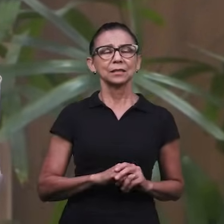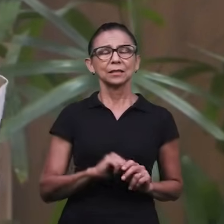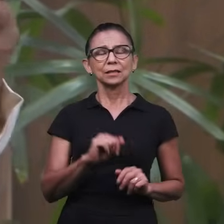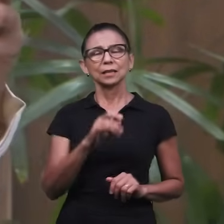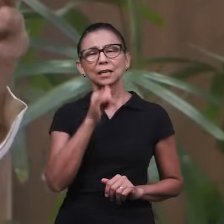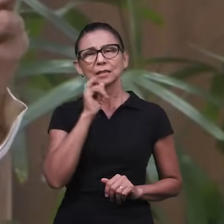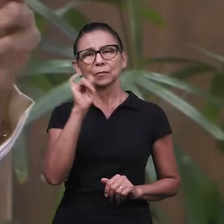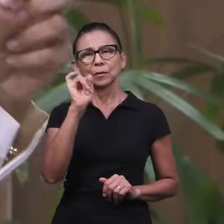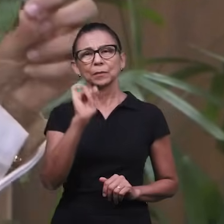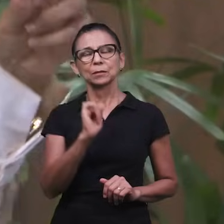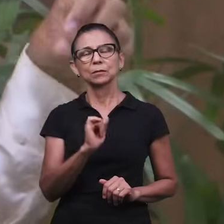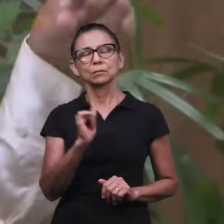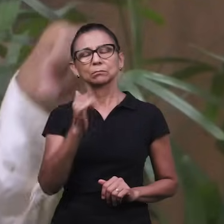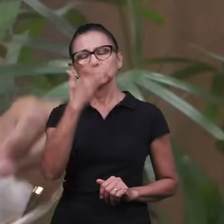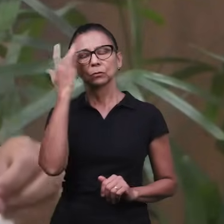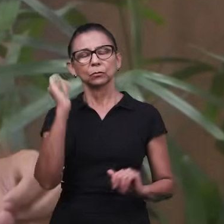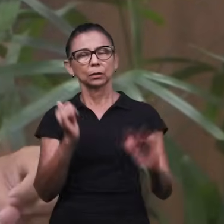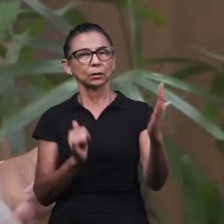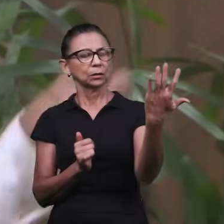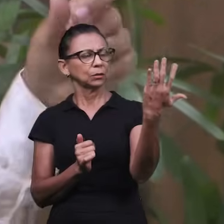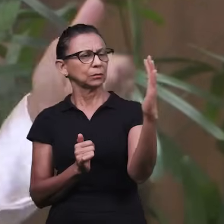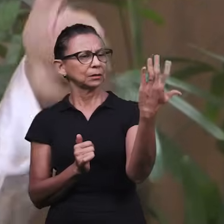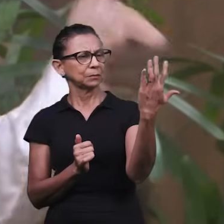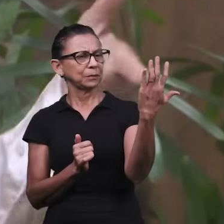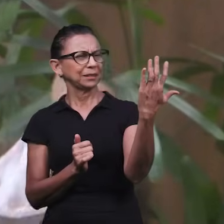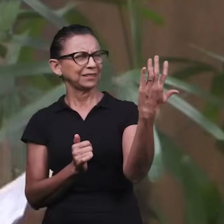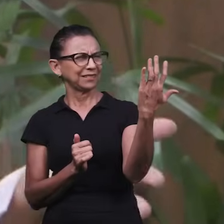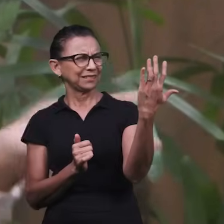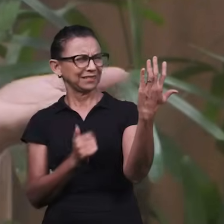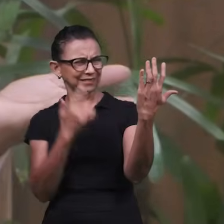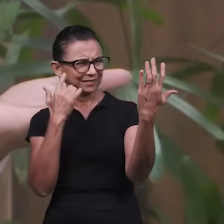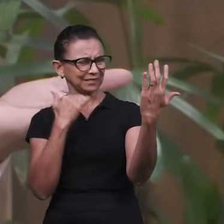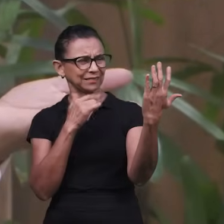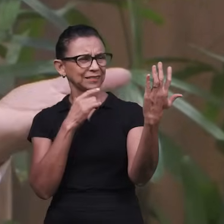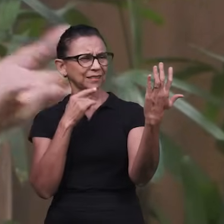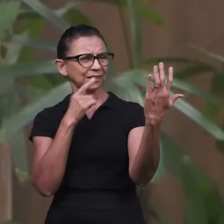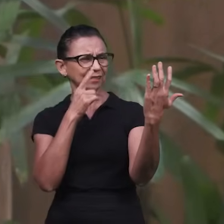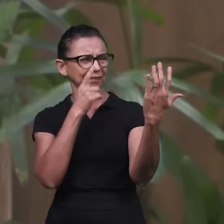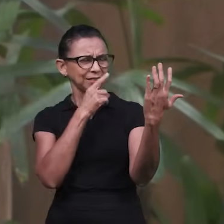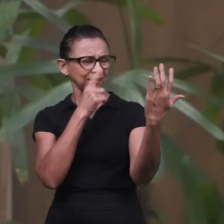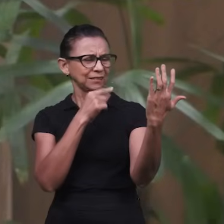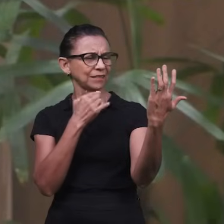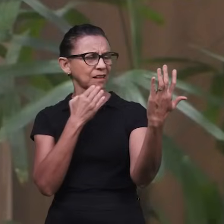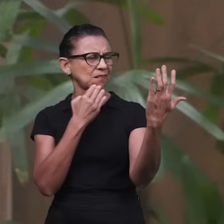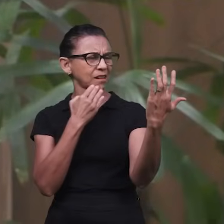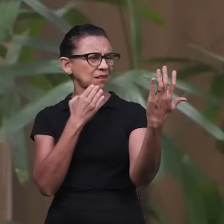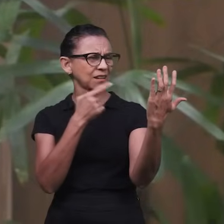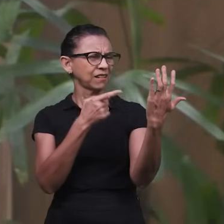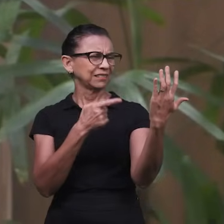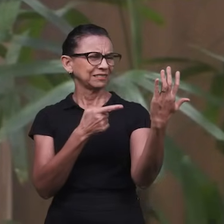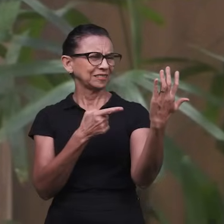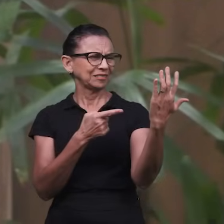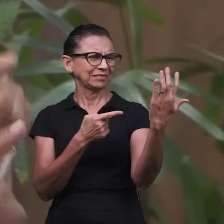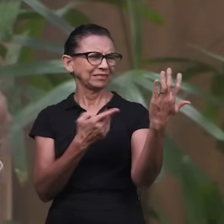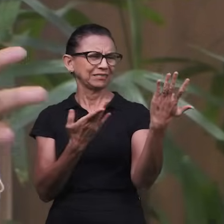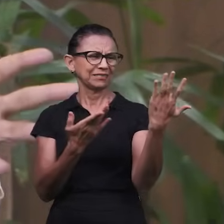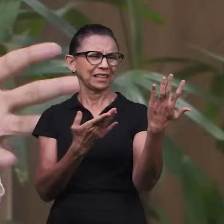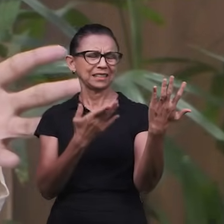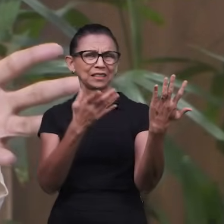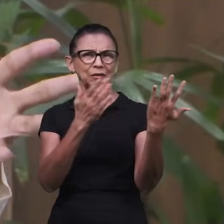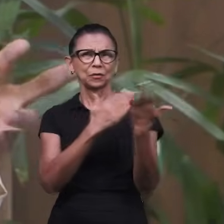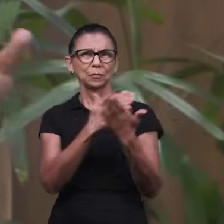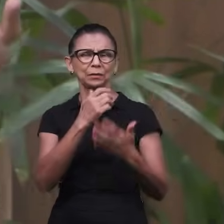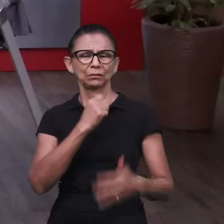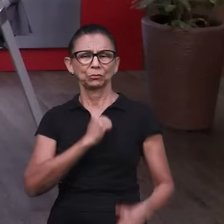mas como que as pessoas veem o que você faz. Quanto mais as pessoas gostam do que você faz, mais você aprende a gostar de você. É interessante que é assim